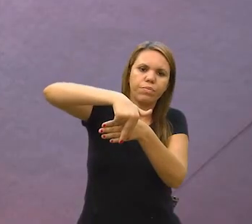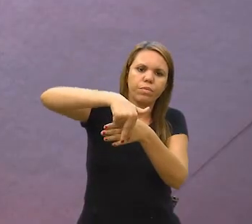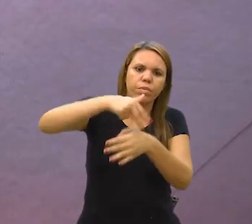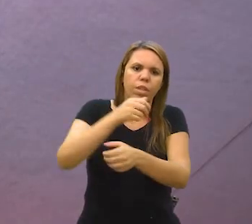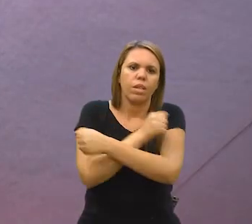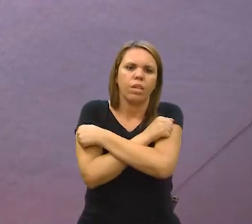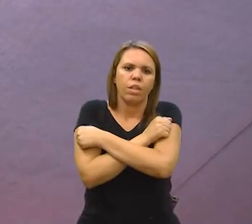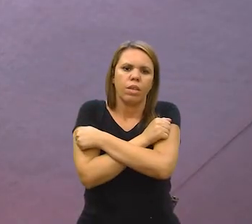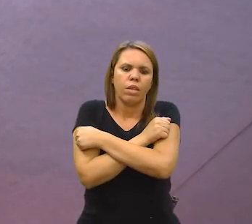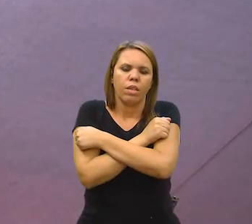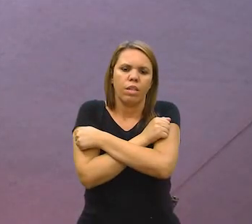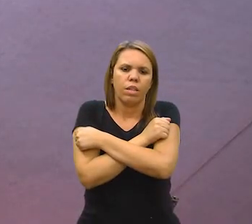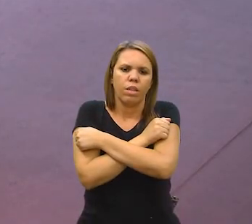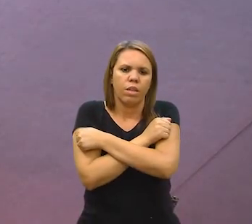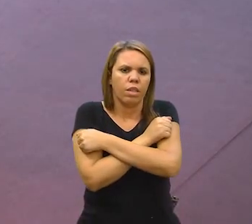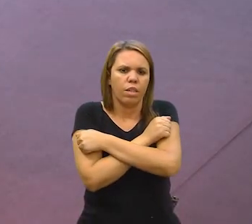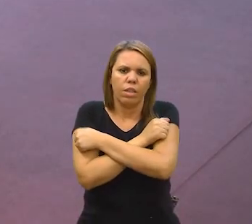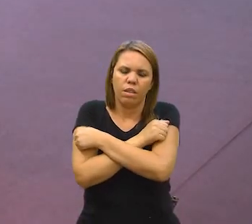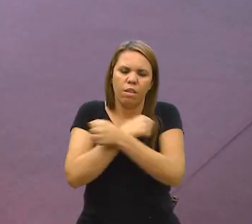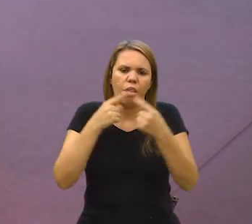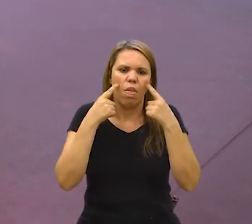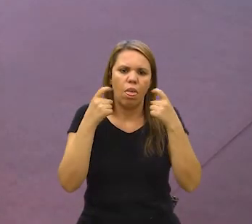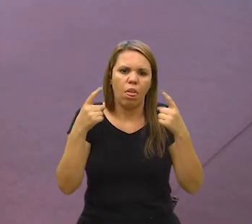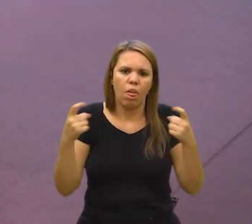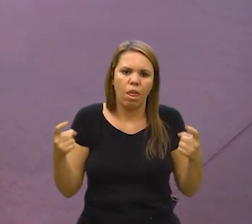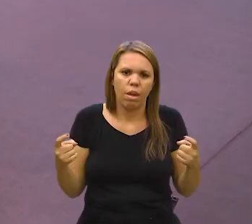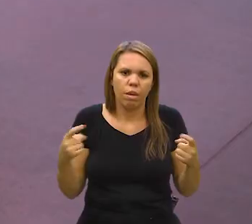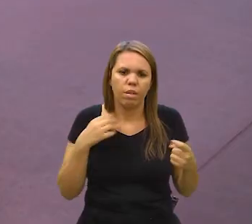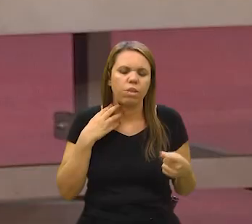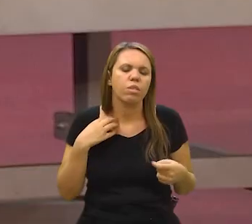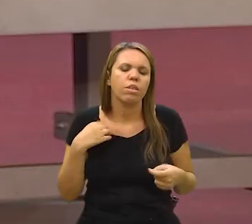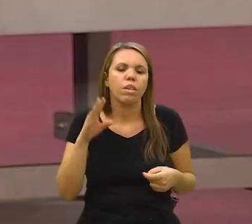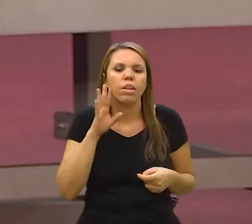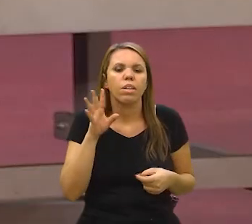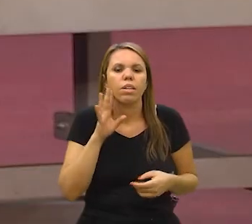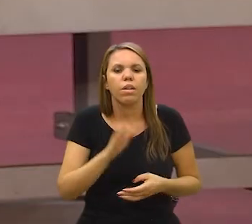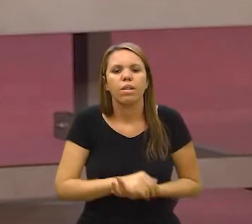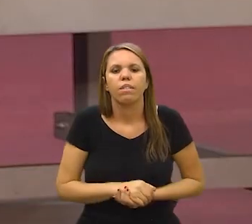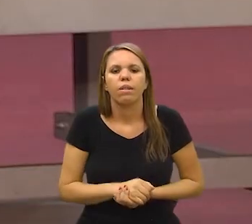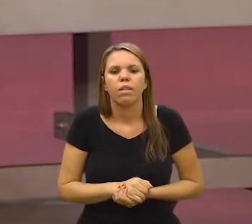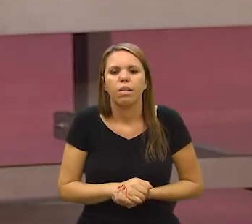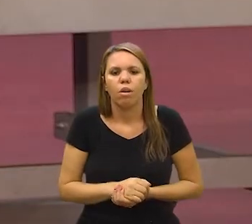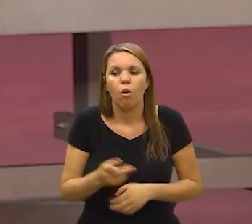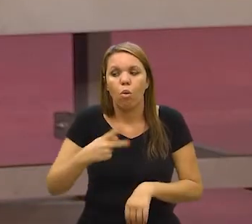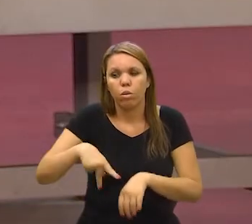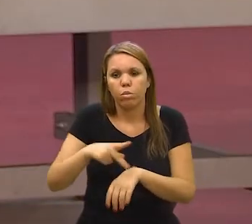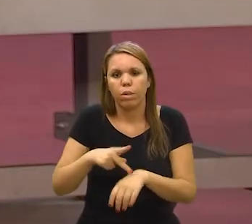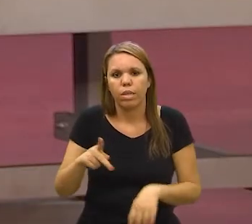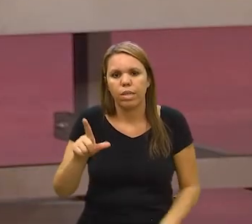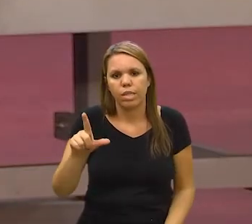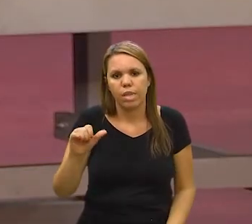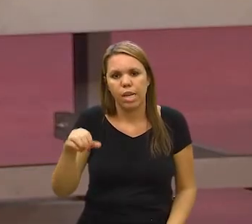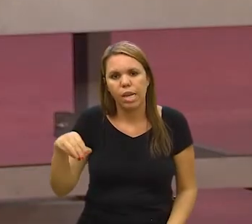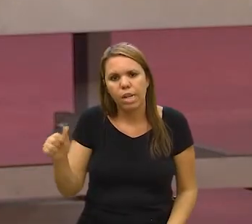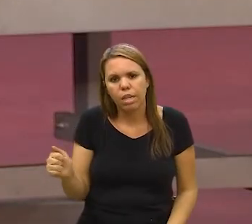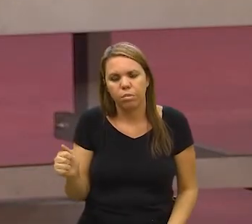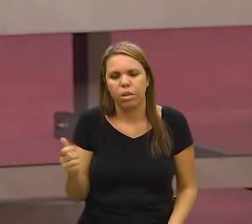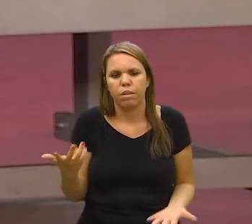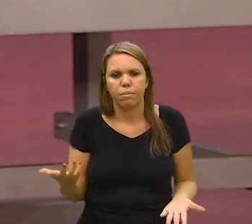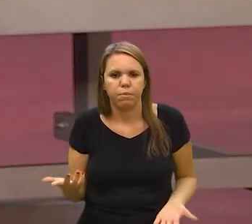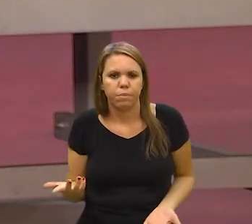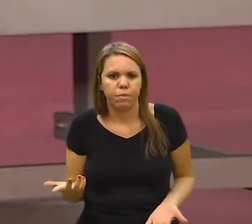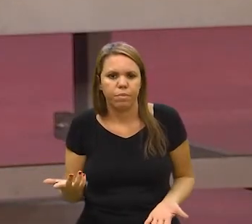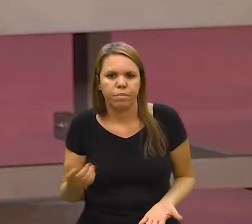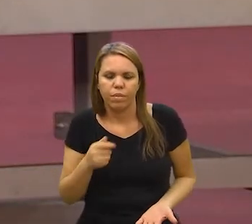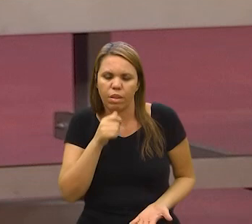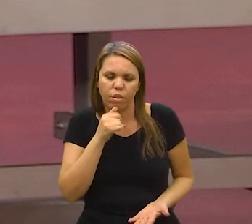atrás e abracei ele. Abracei, a gente chorou junto e tal, porque foi muito bacana. Em Lima, infelizmente, ele não faz mais